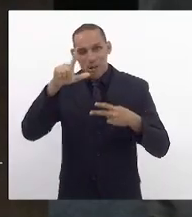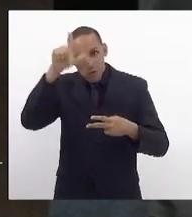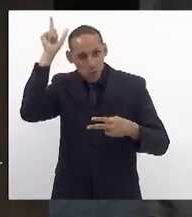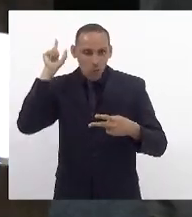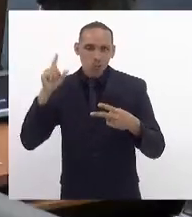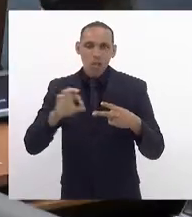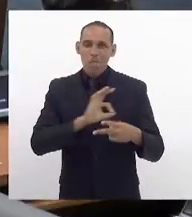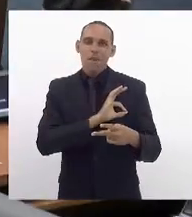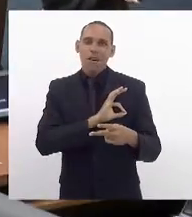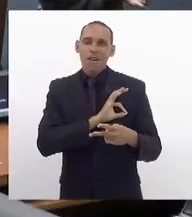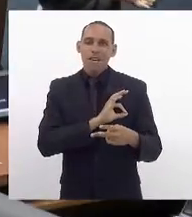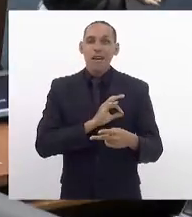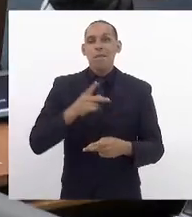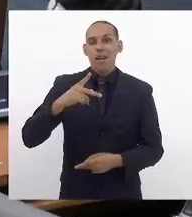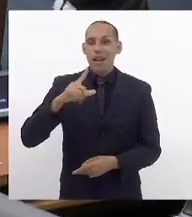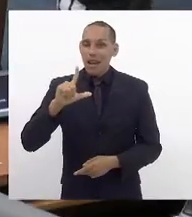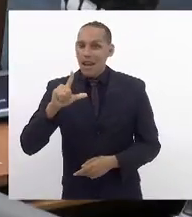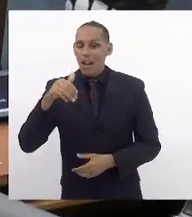favorável.